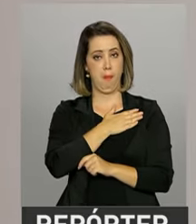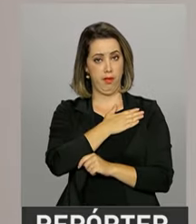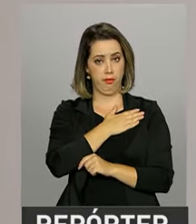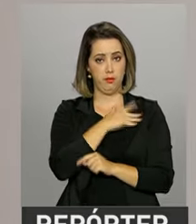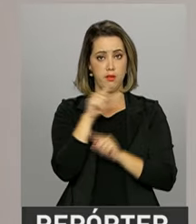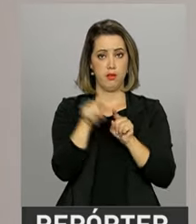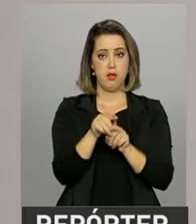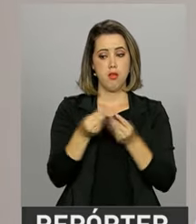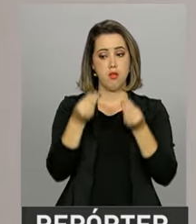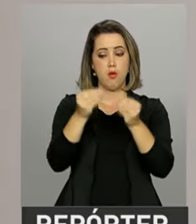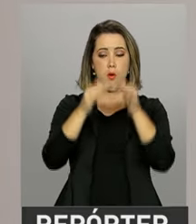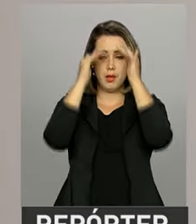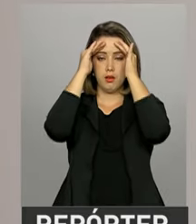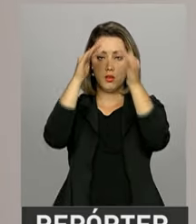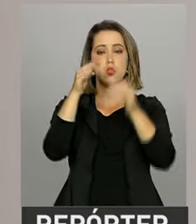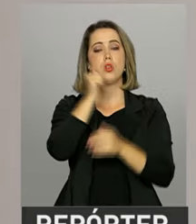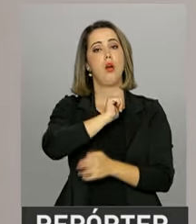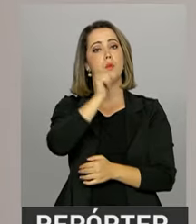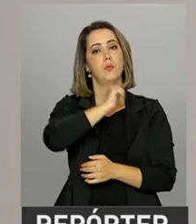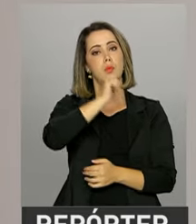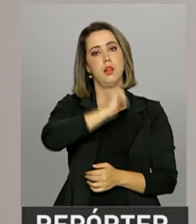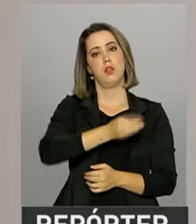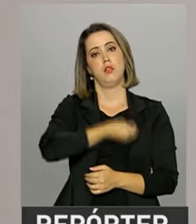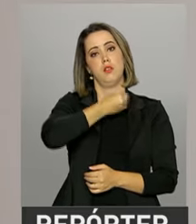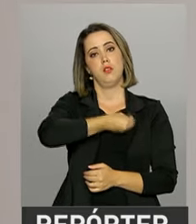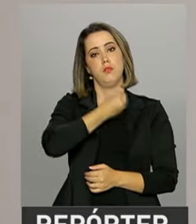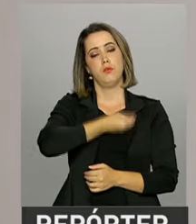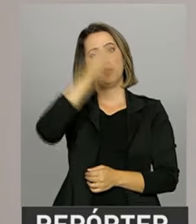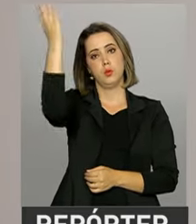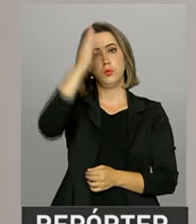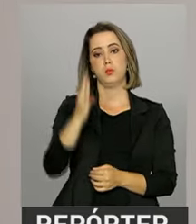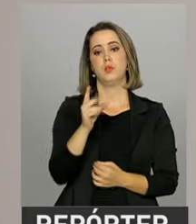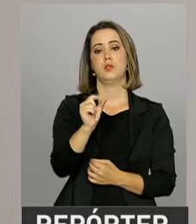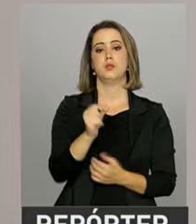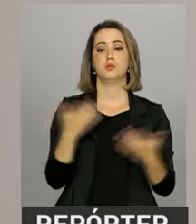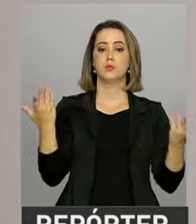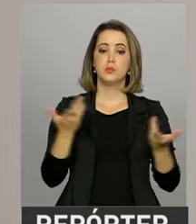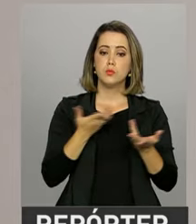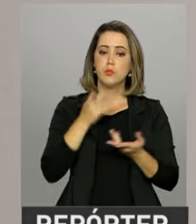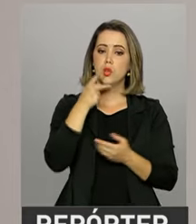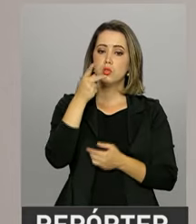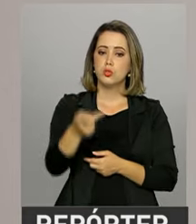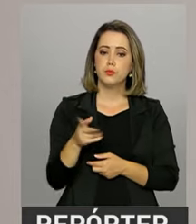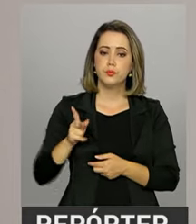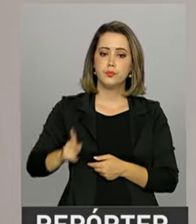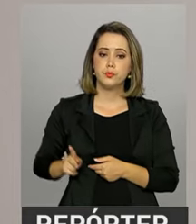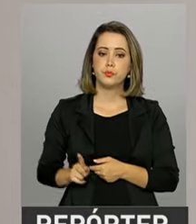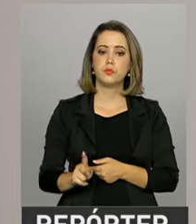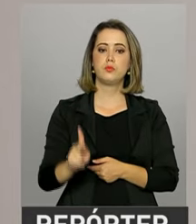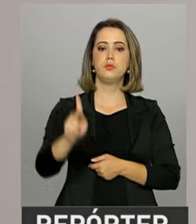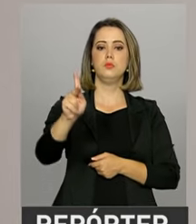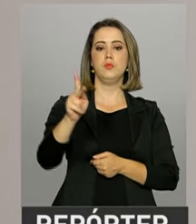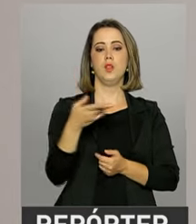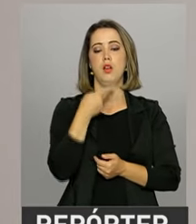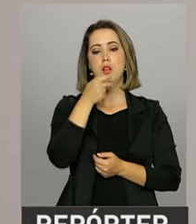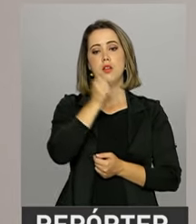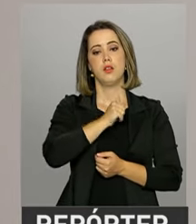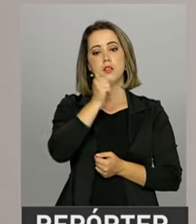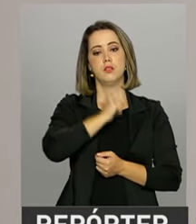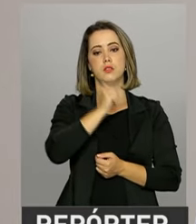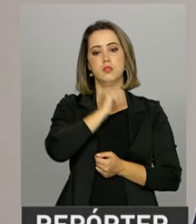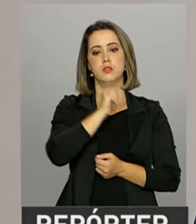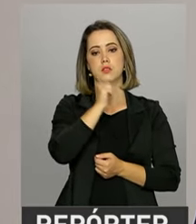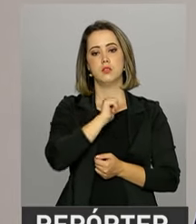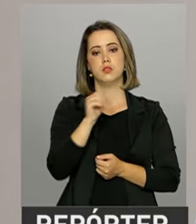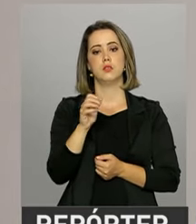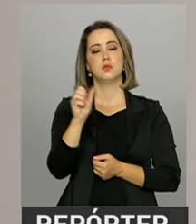a presença da mulher na vida brasileira. Eu tenho dito com frequência que as mulheres são